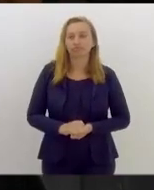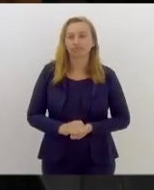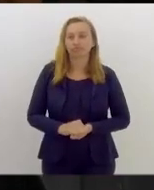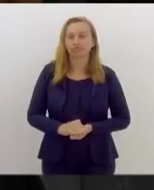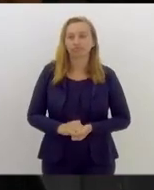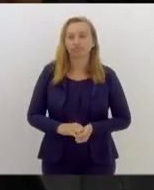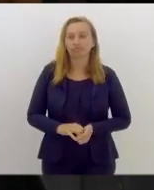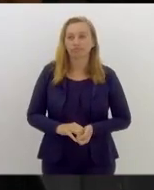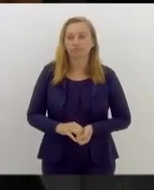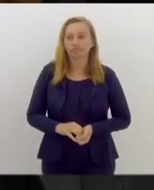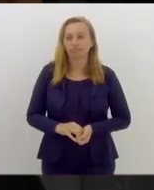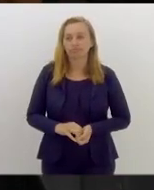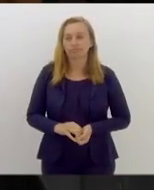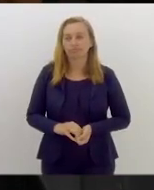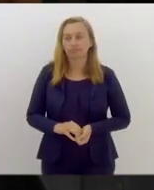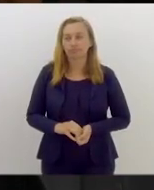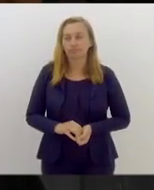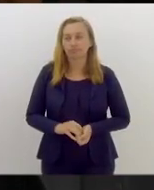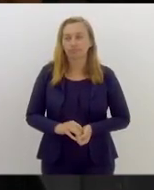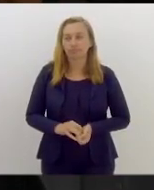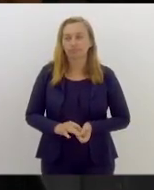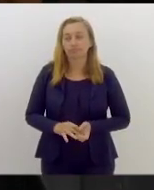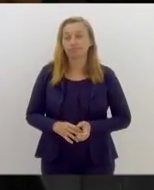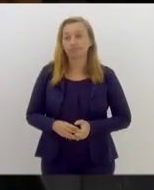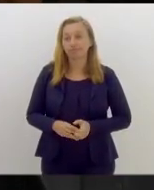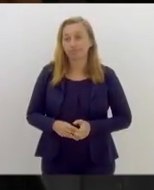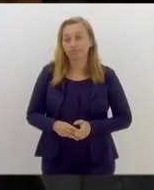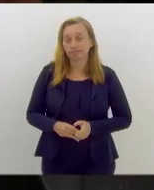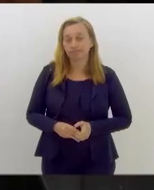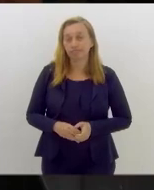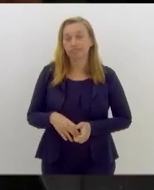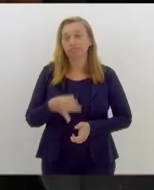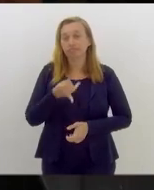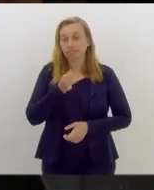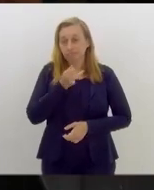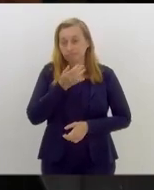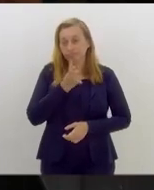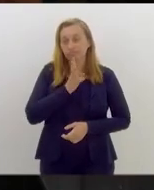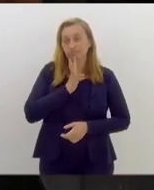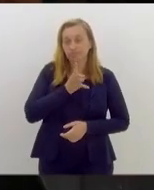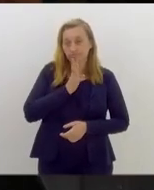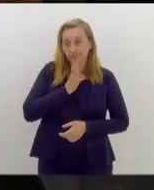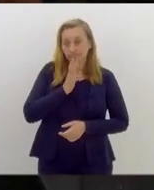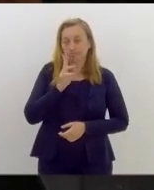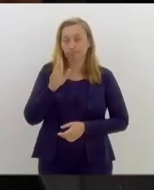muitos, ficou até de reconhecimento da União,